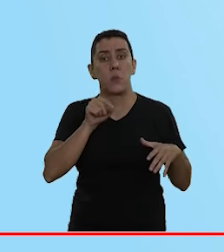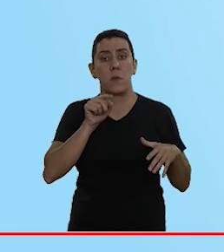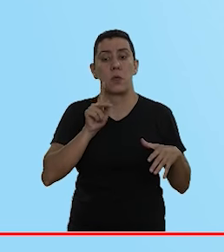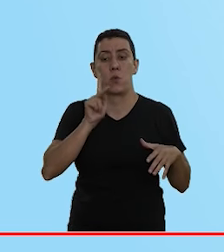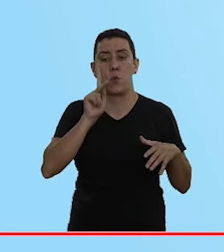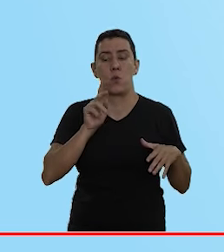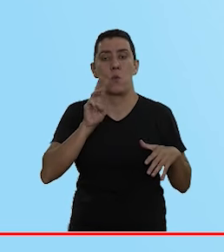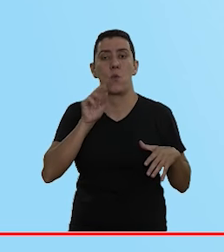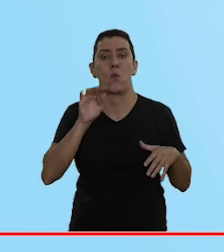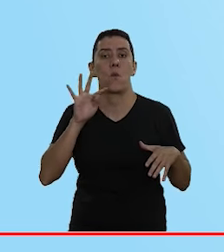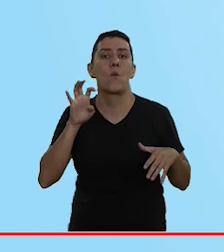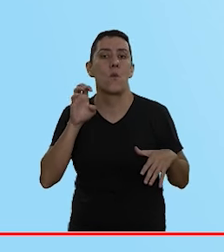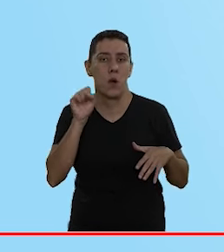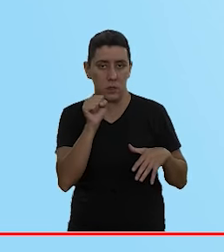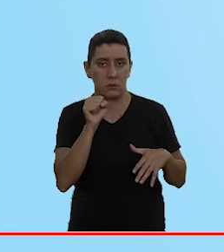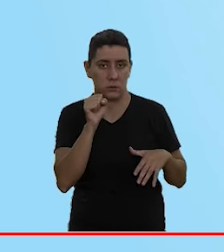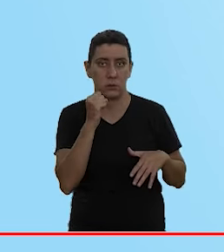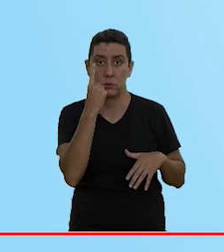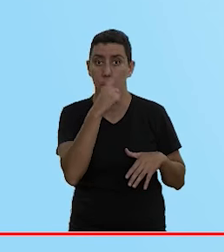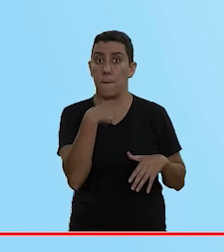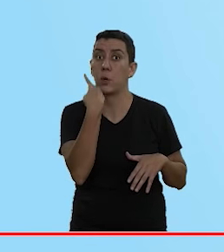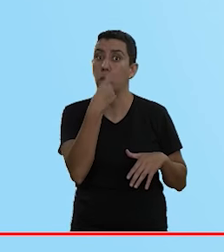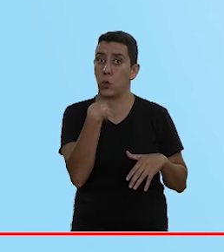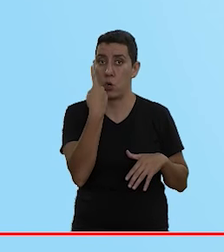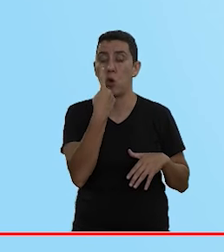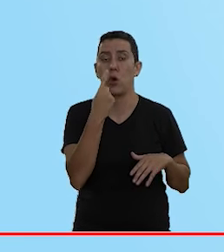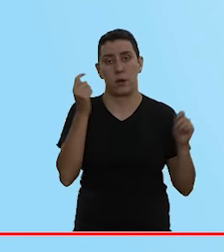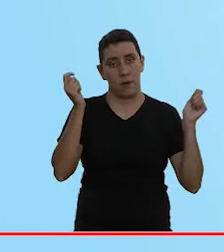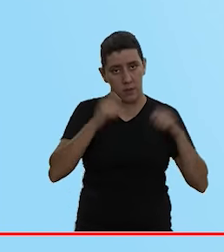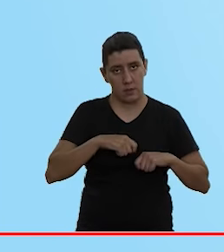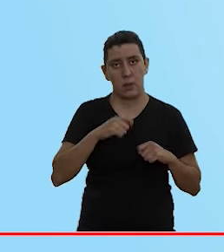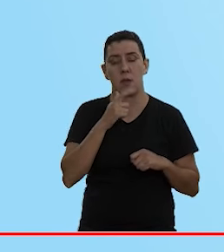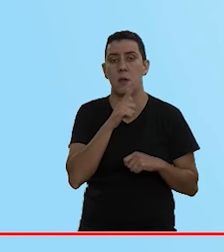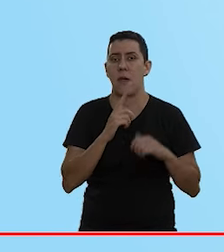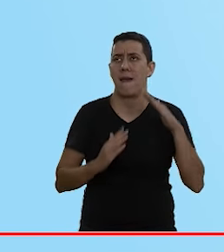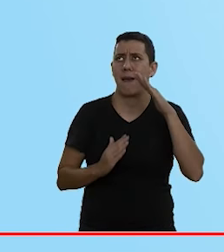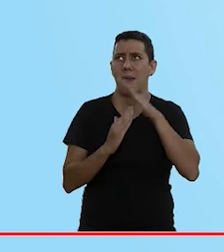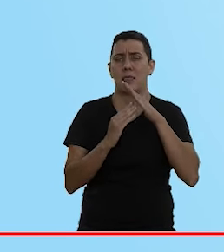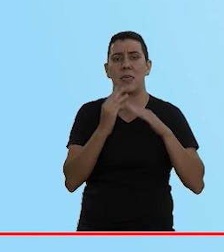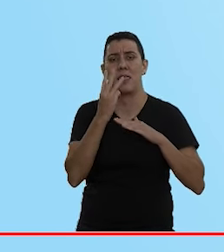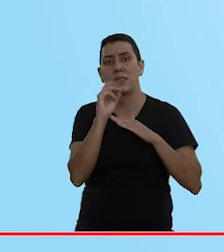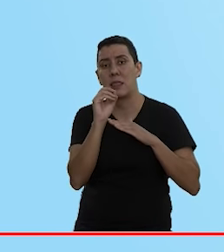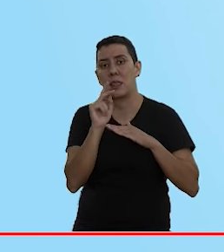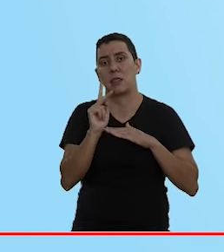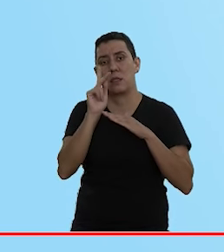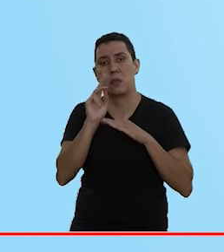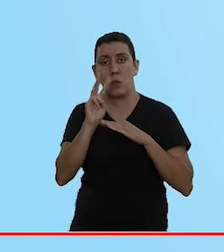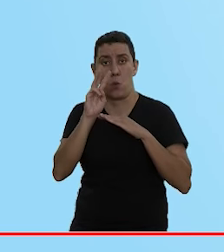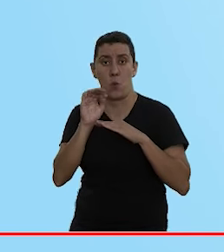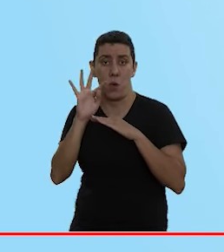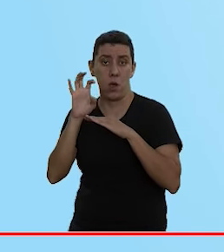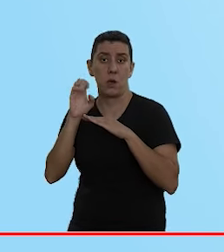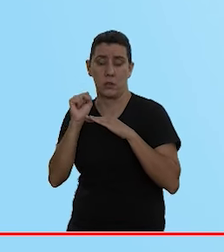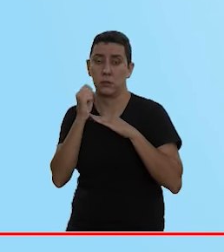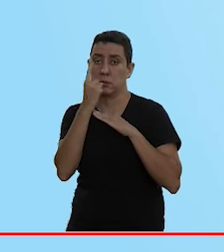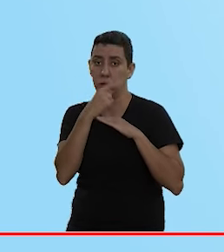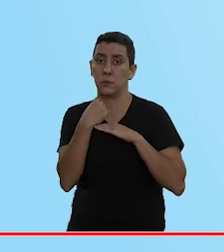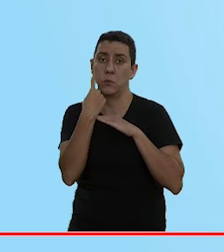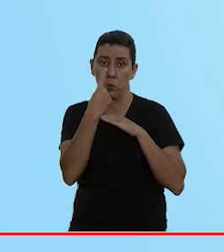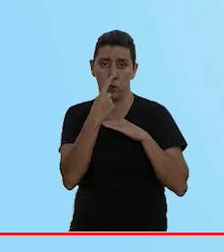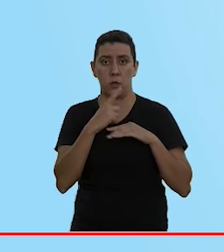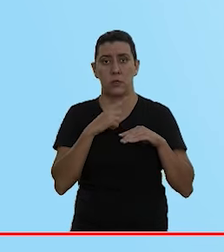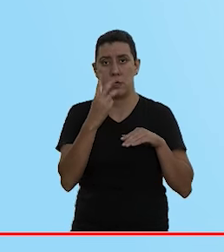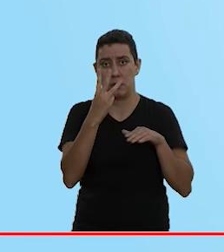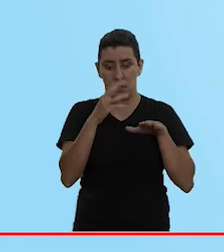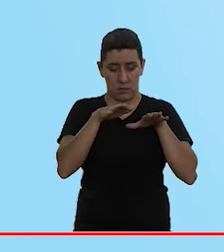expansíveis, aí, módulos de energia, né, até capacidade de sistemas de 30 kWh, ou seja, seriam 2 módulos de potência com 3 módulos de